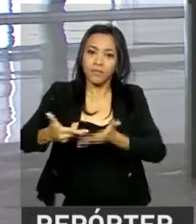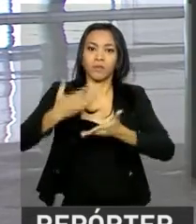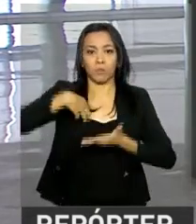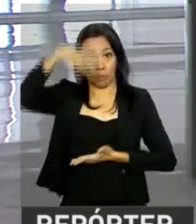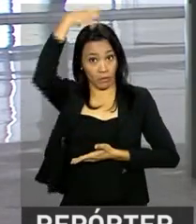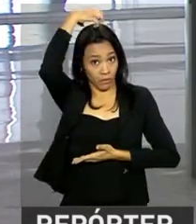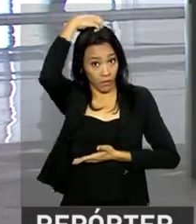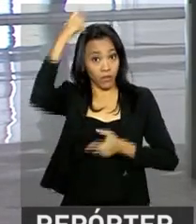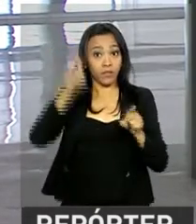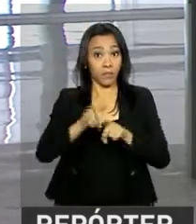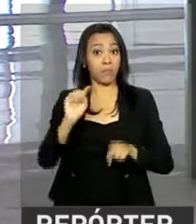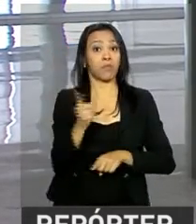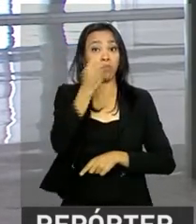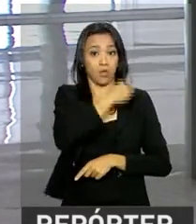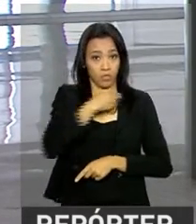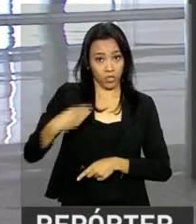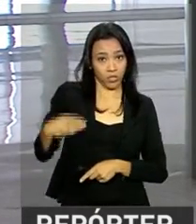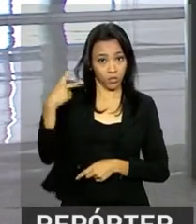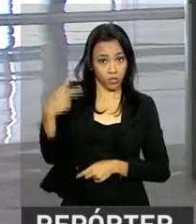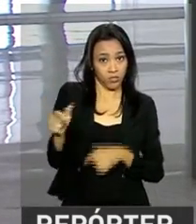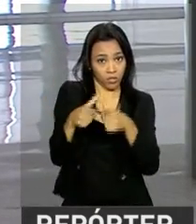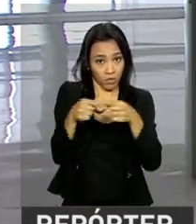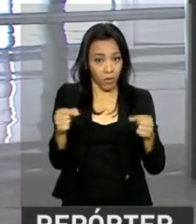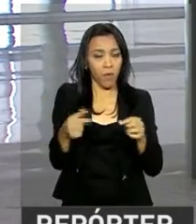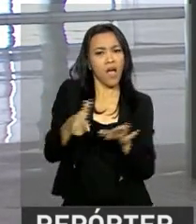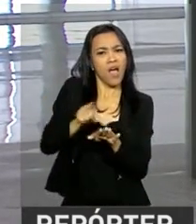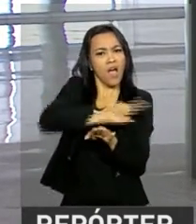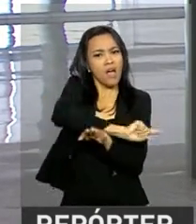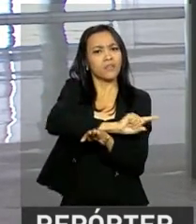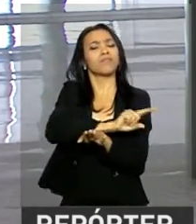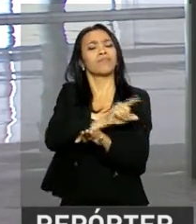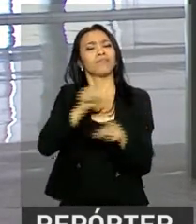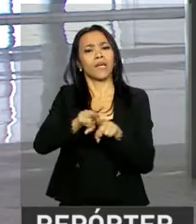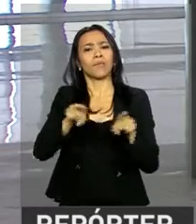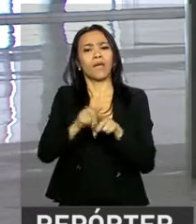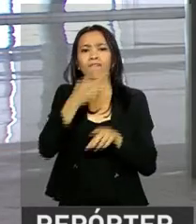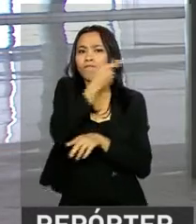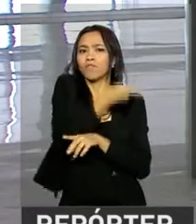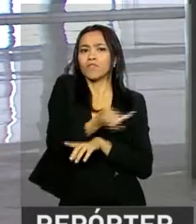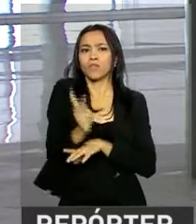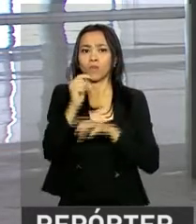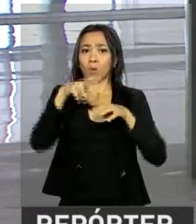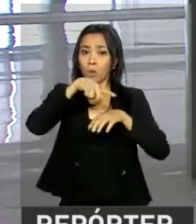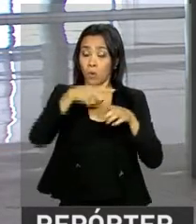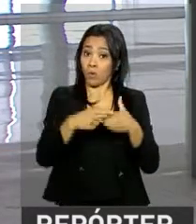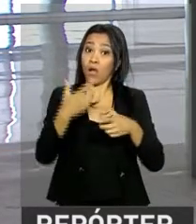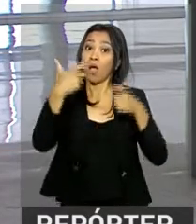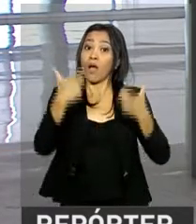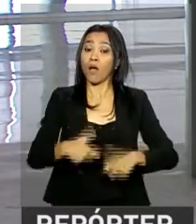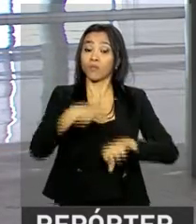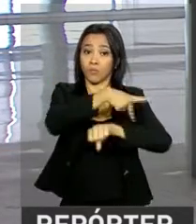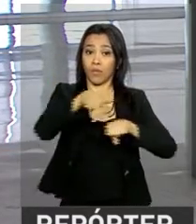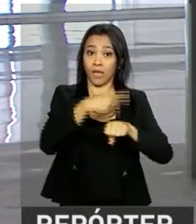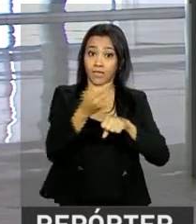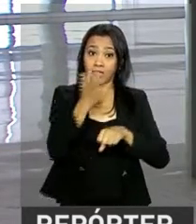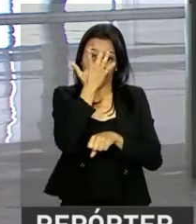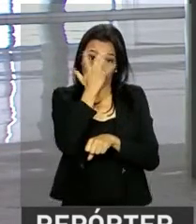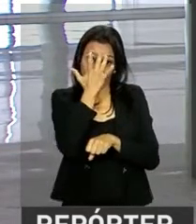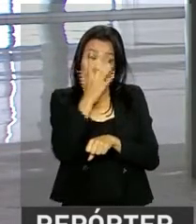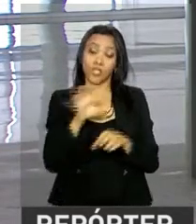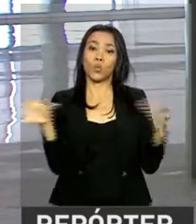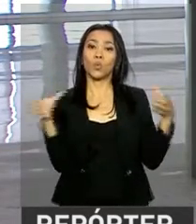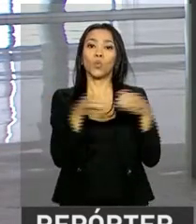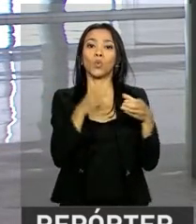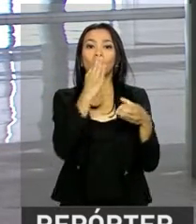pelo primeiro-ministro japonês shinzo abe antes disso temer visitou a índia onde participou no fim de semana da reunião de cúpula do brics grupo